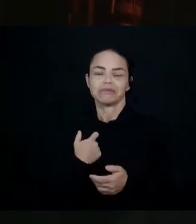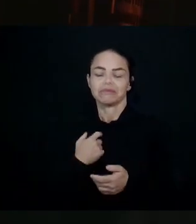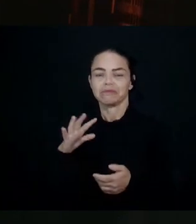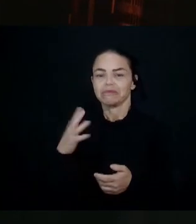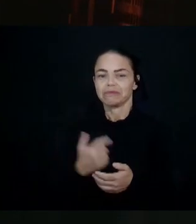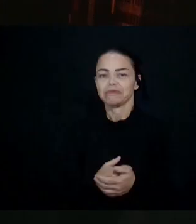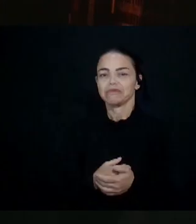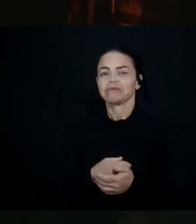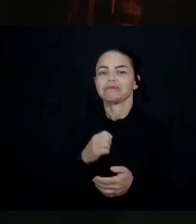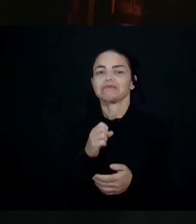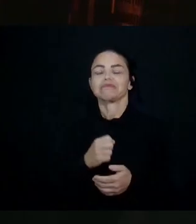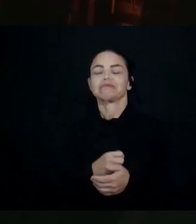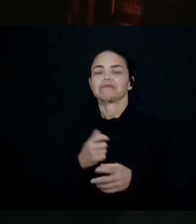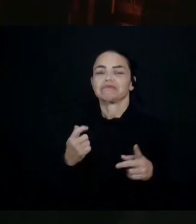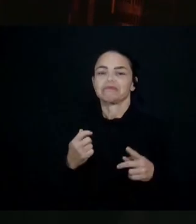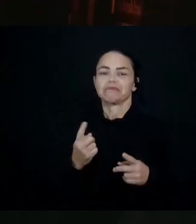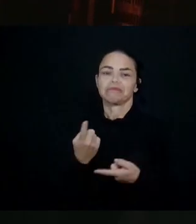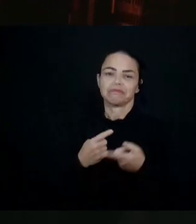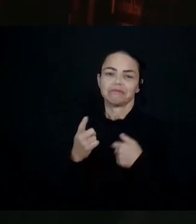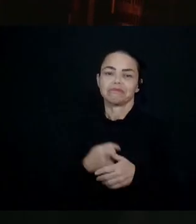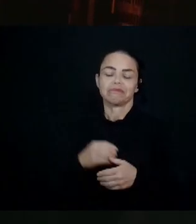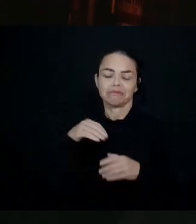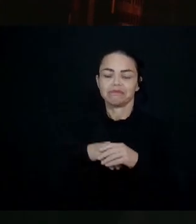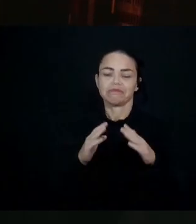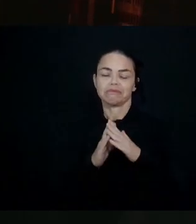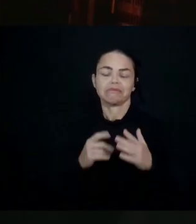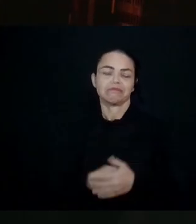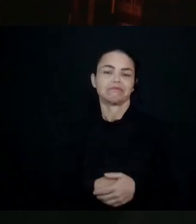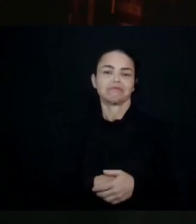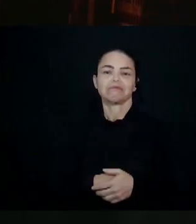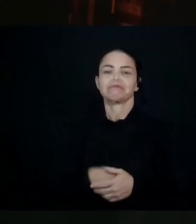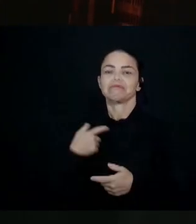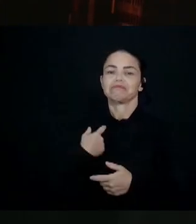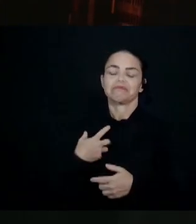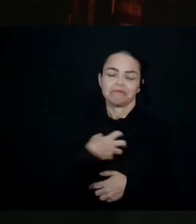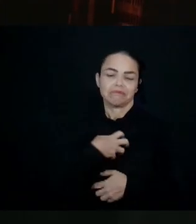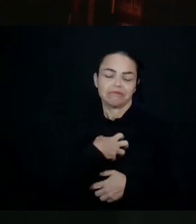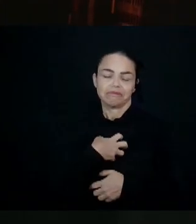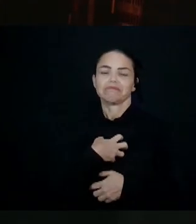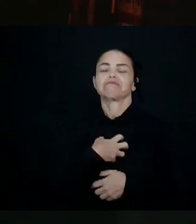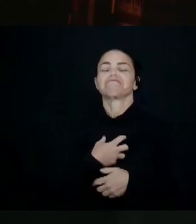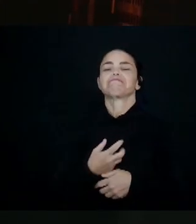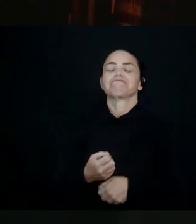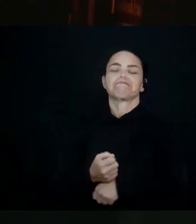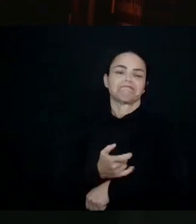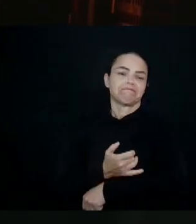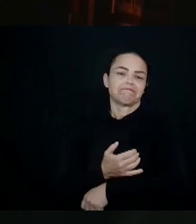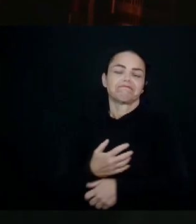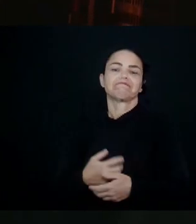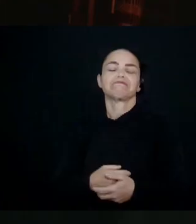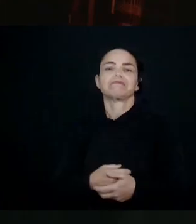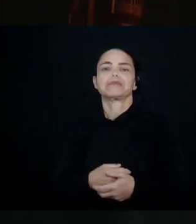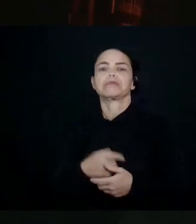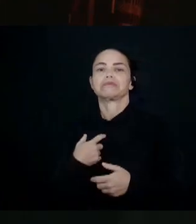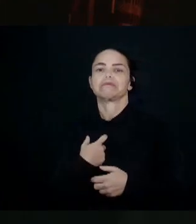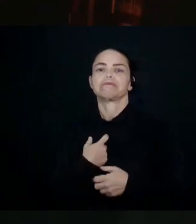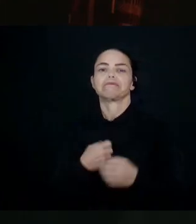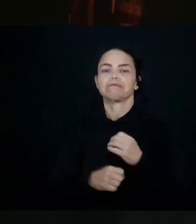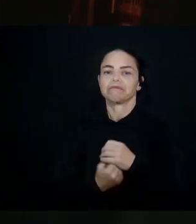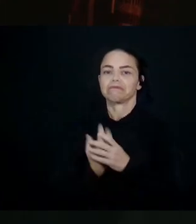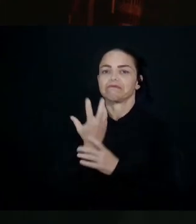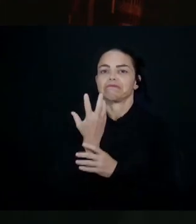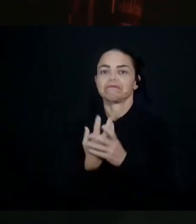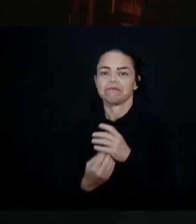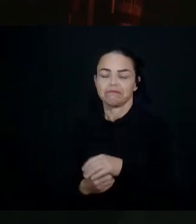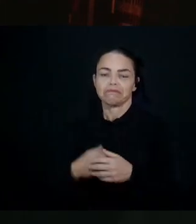que a gente lida com tudo isso dentro de casa? Porque nós estamos lidando com emoções, nós estamos lidando com dopamina, nós estamos lidando com